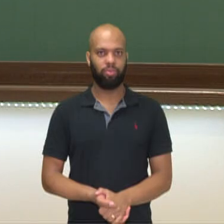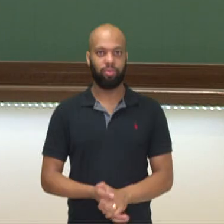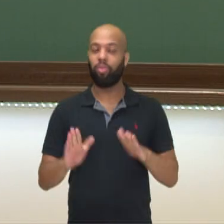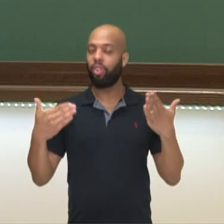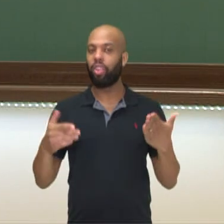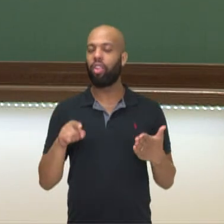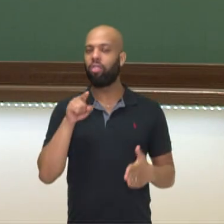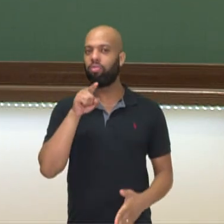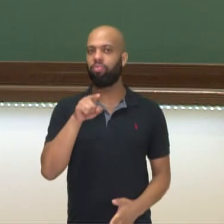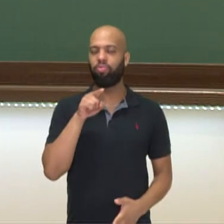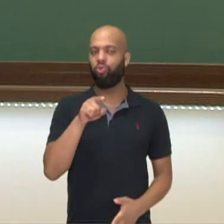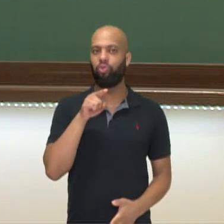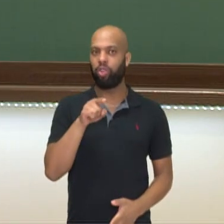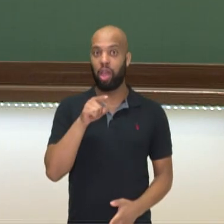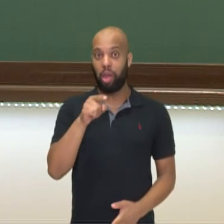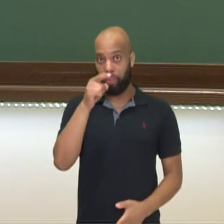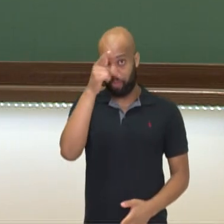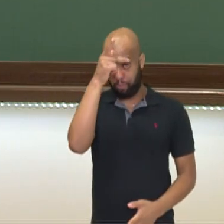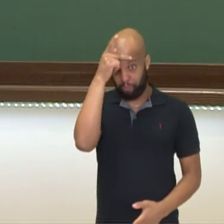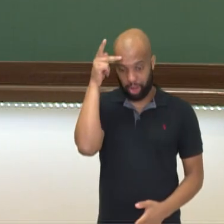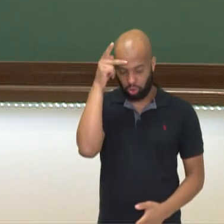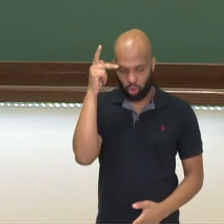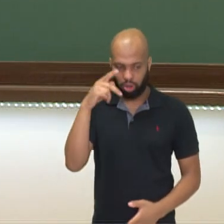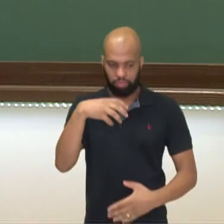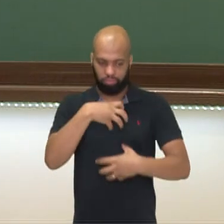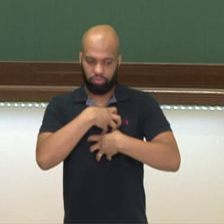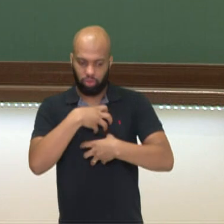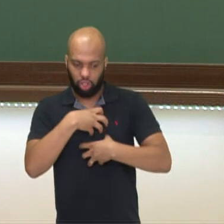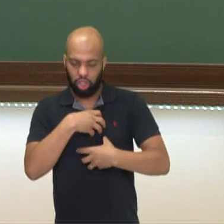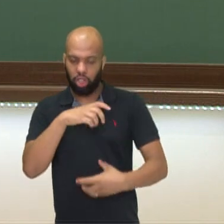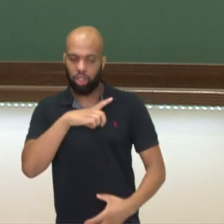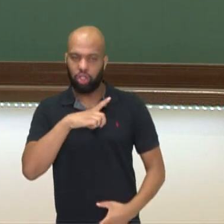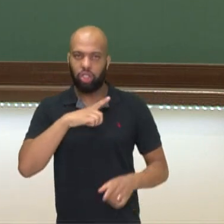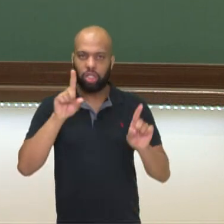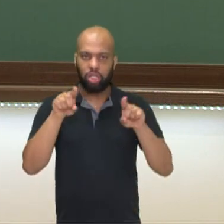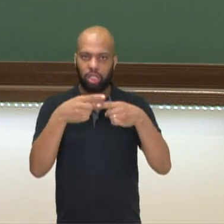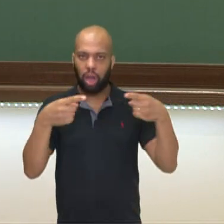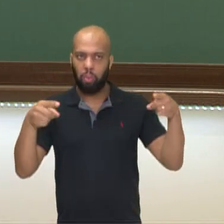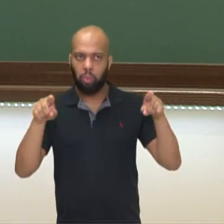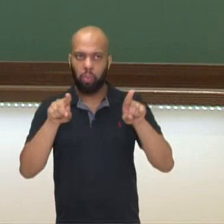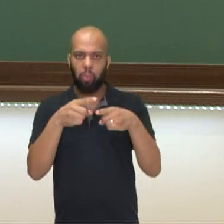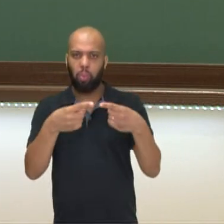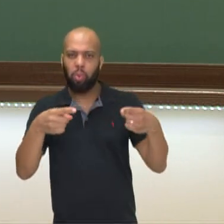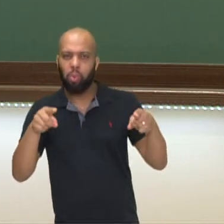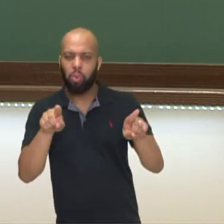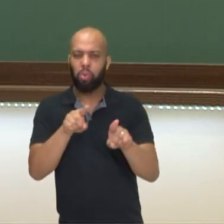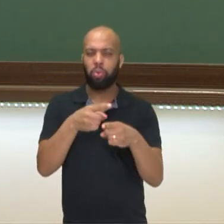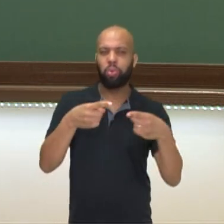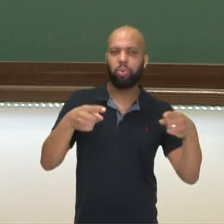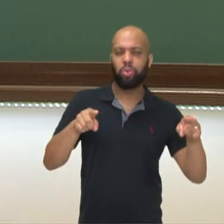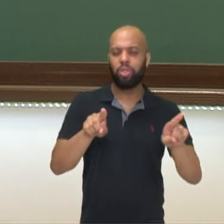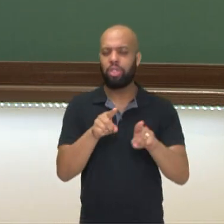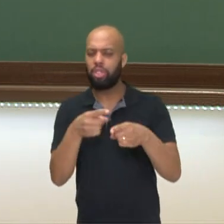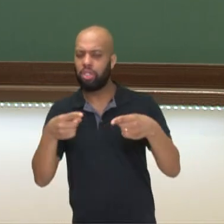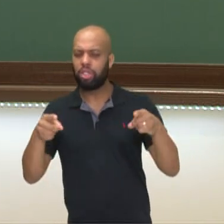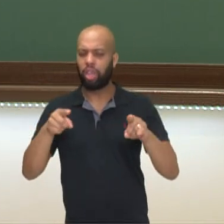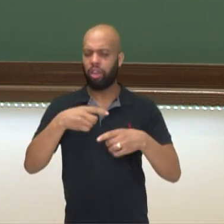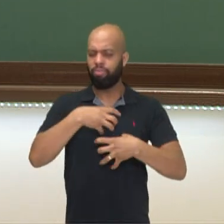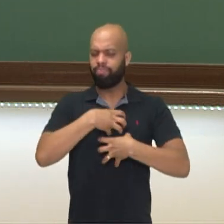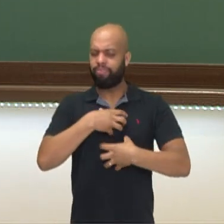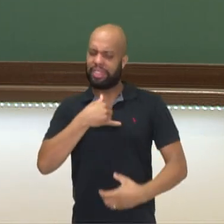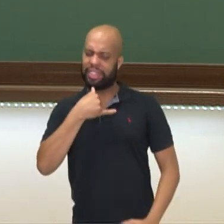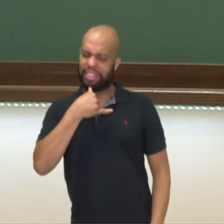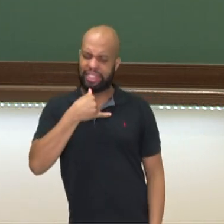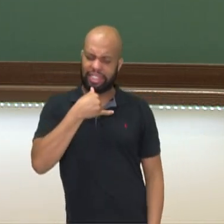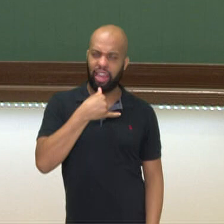Gente, qual foi o sentimento que vocês tiveram ao escutar esses 30 pequenos segundos? Tenho certeza que mexeu um pouco com a